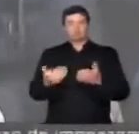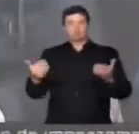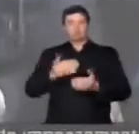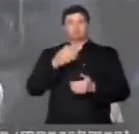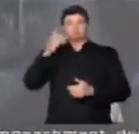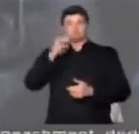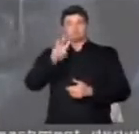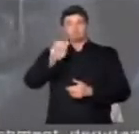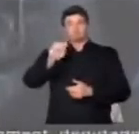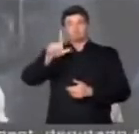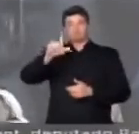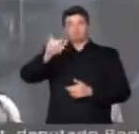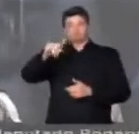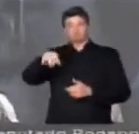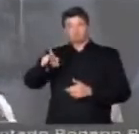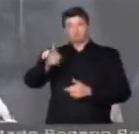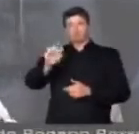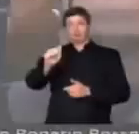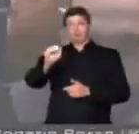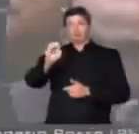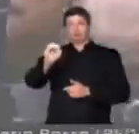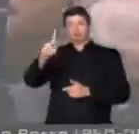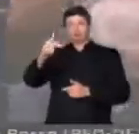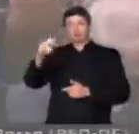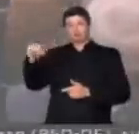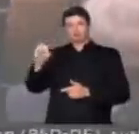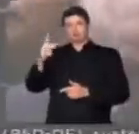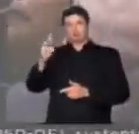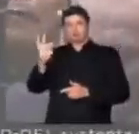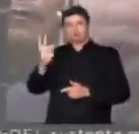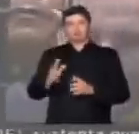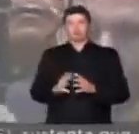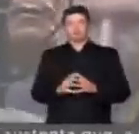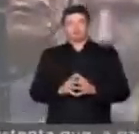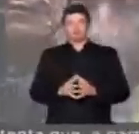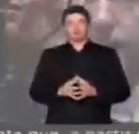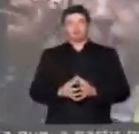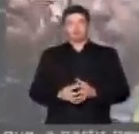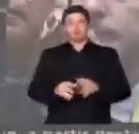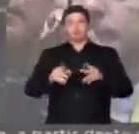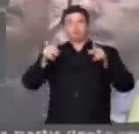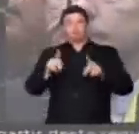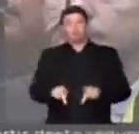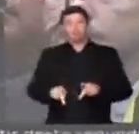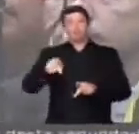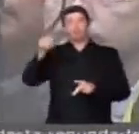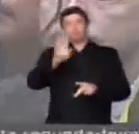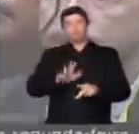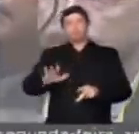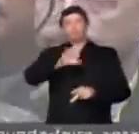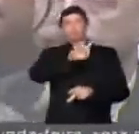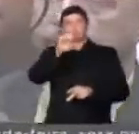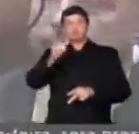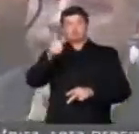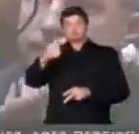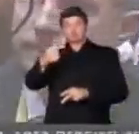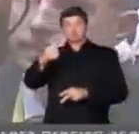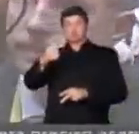Deputado Valmir Assunção do PT. Povo brasileiro, no dia 17 de abril